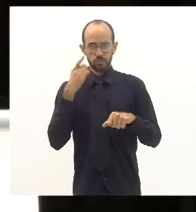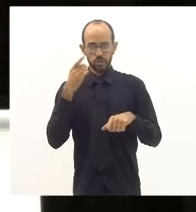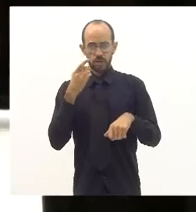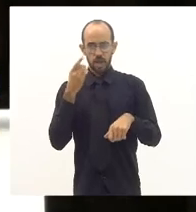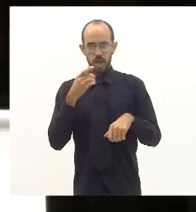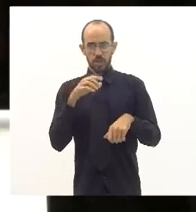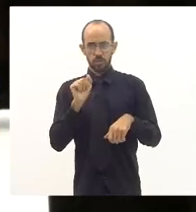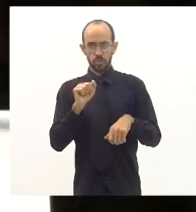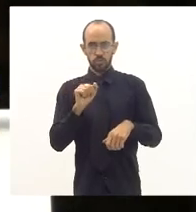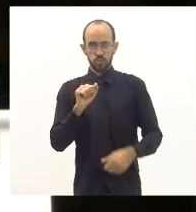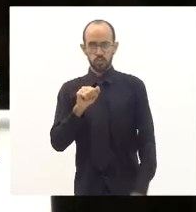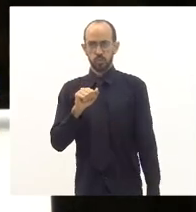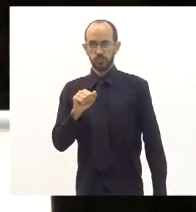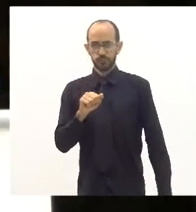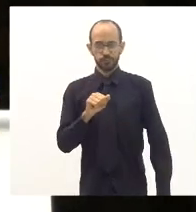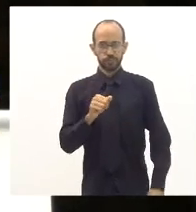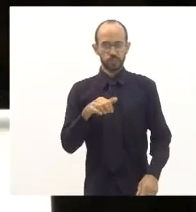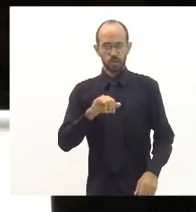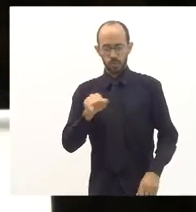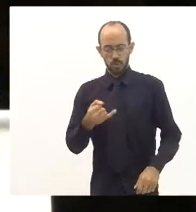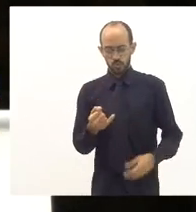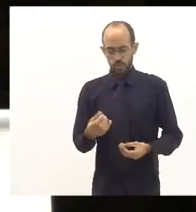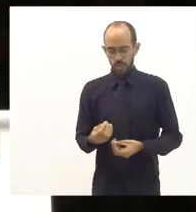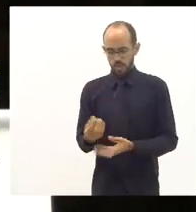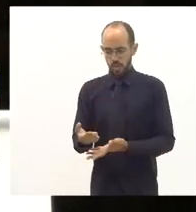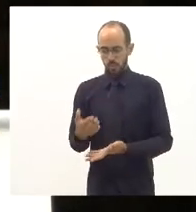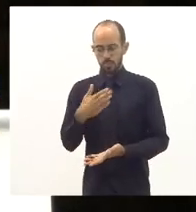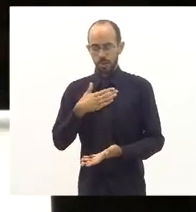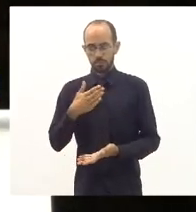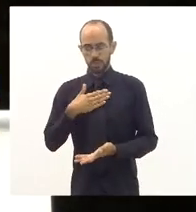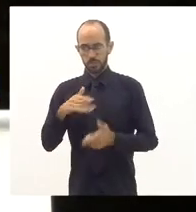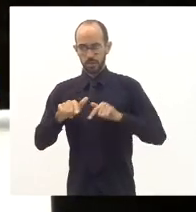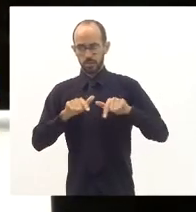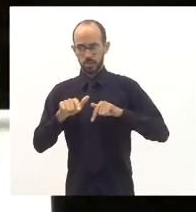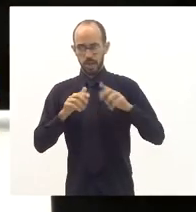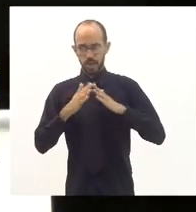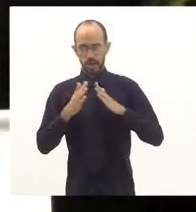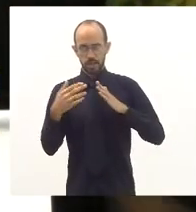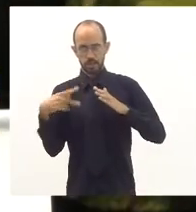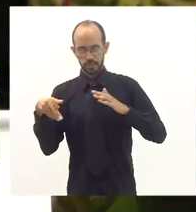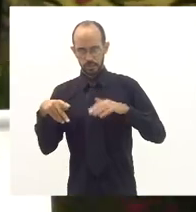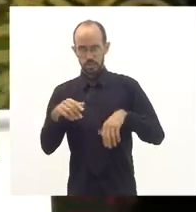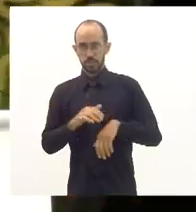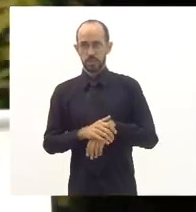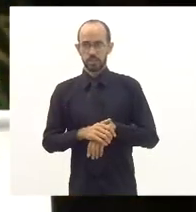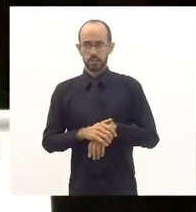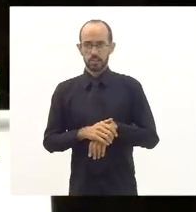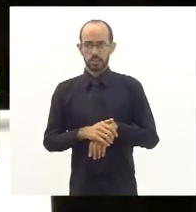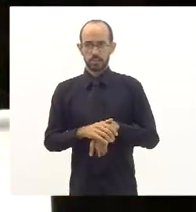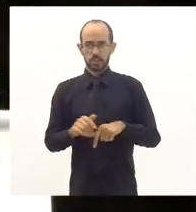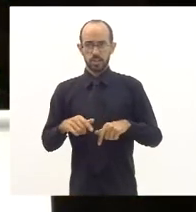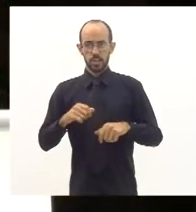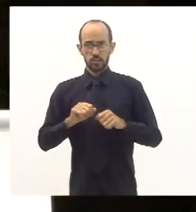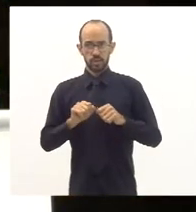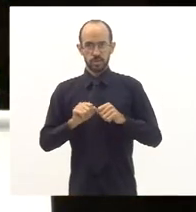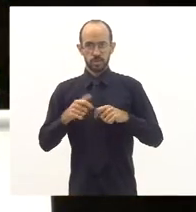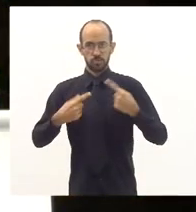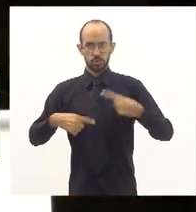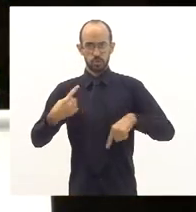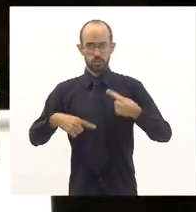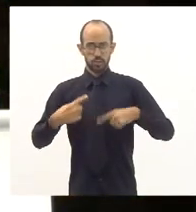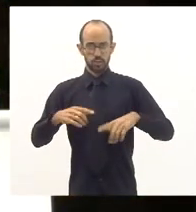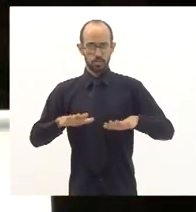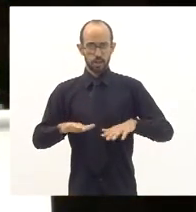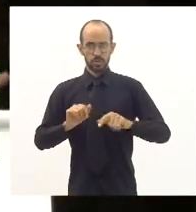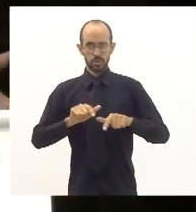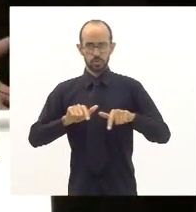que me deu uma oportunidade, sendo de menor, para trabalhar em sua casa. E ali aonde ele fazia política, mas o